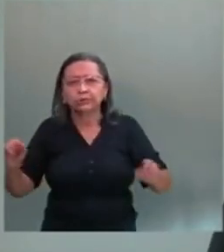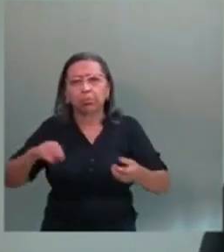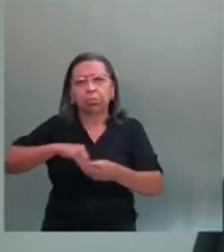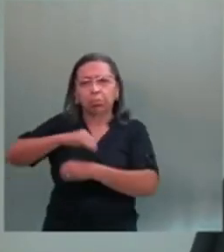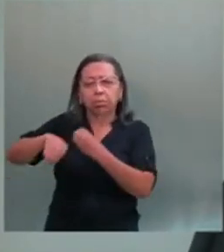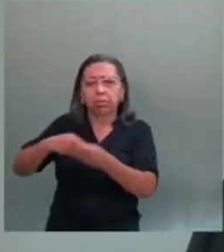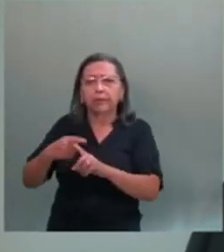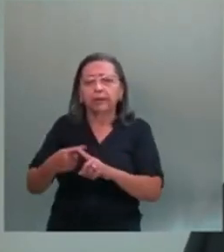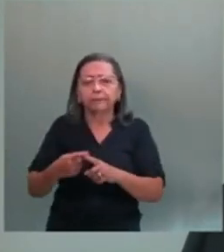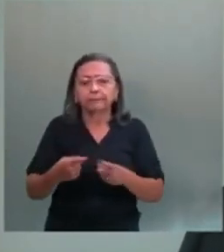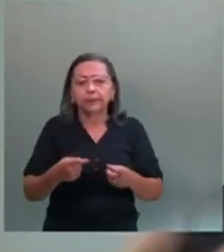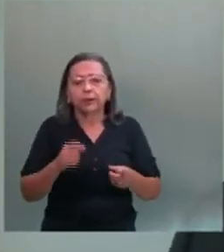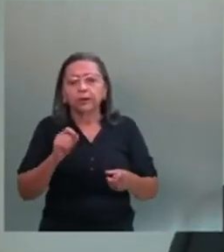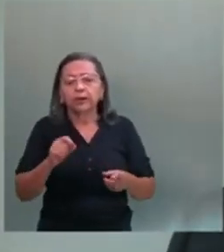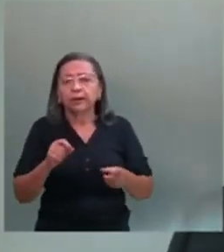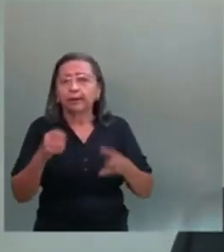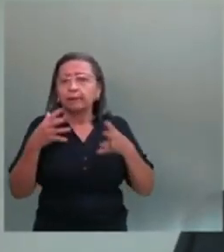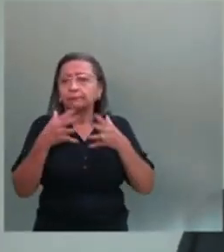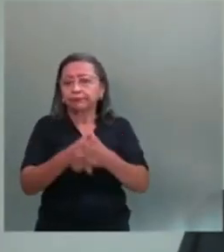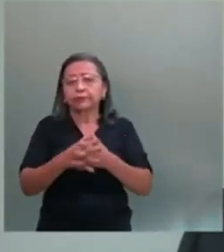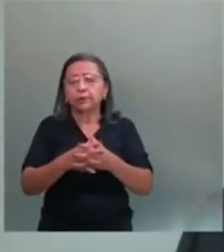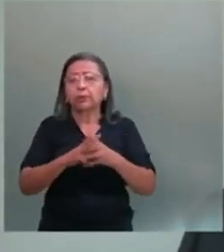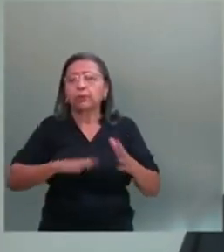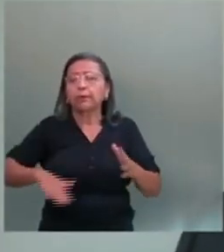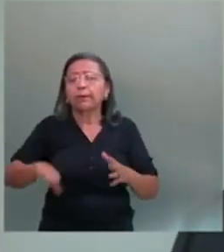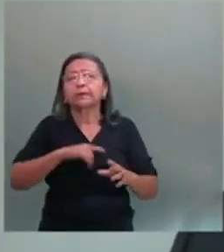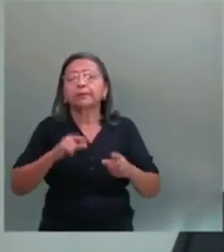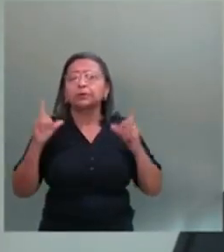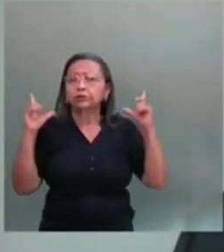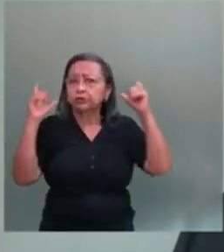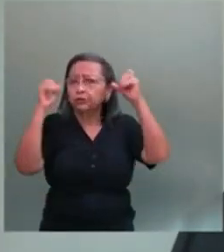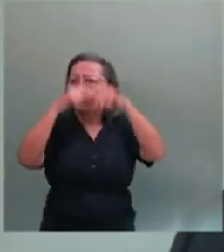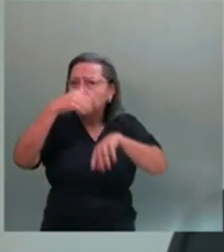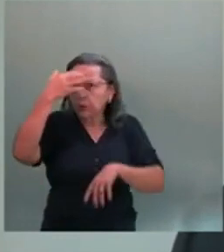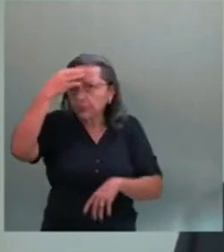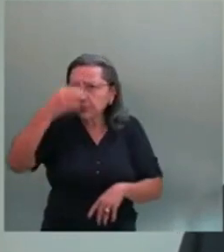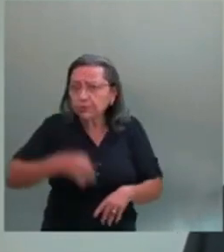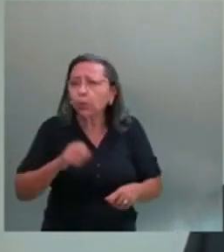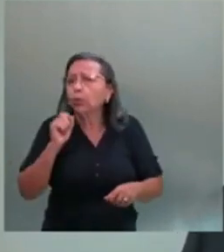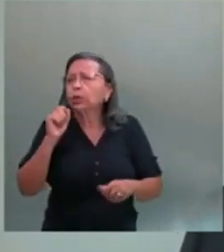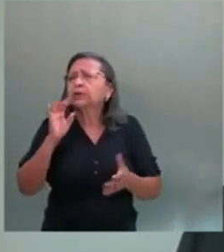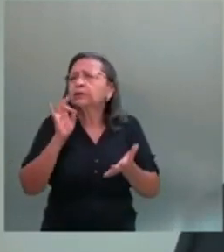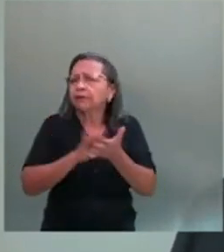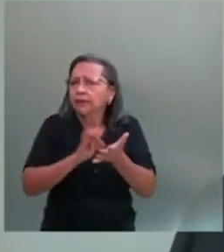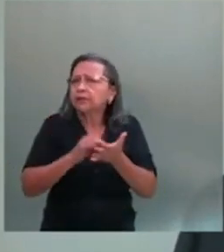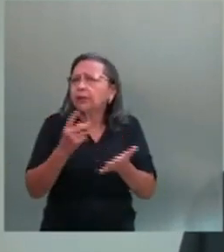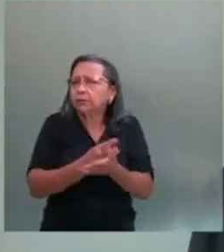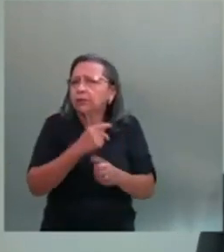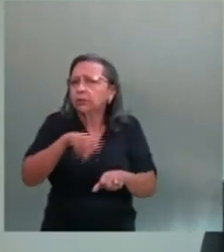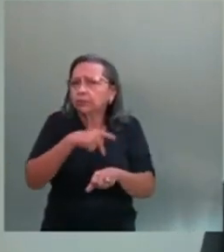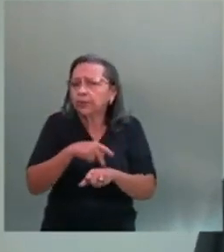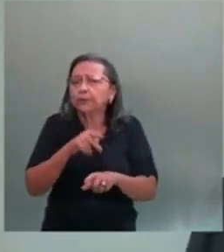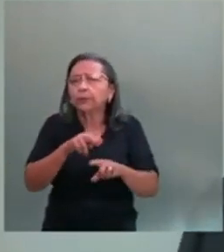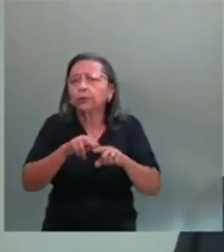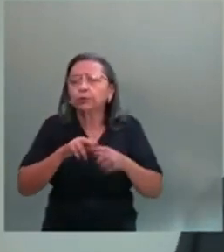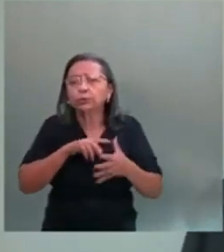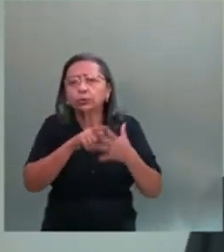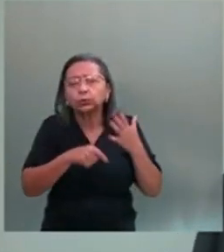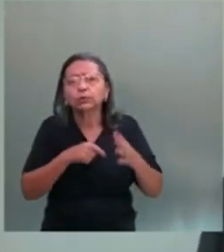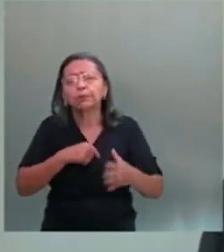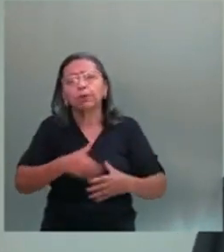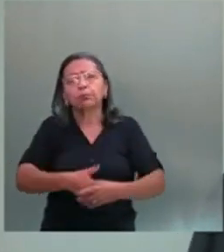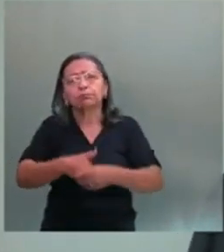engodo, né, e que tumultua o ambiente, dificulta a compreensão do que está acontecendo no país. Por tudo isso, meus